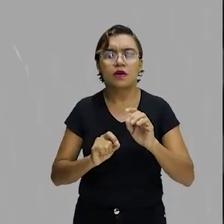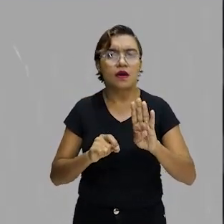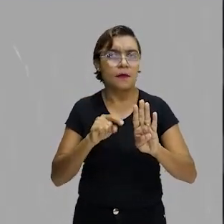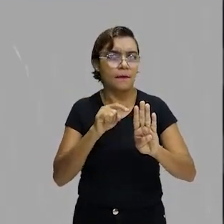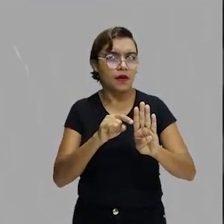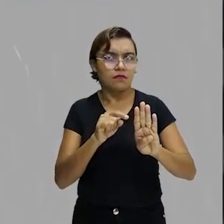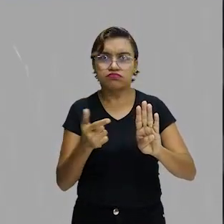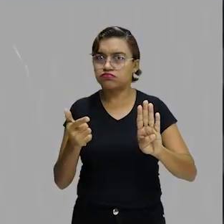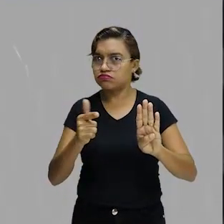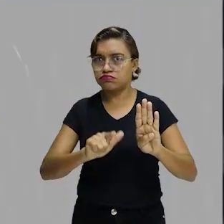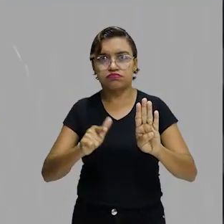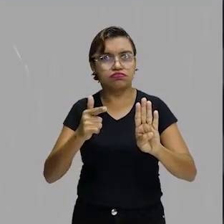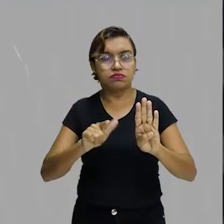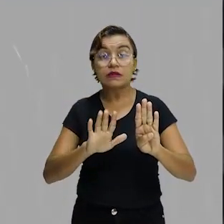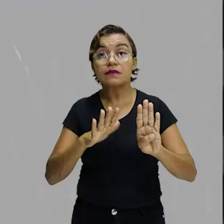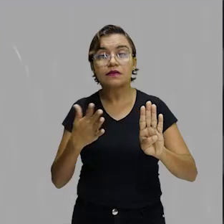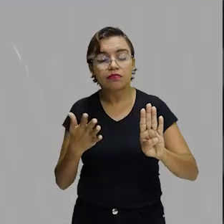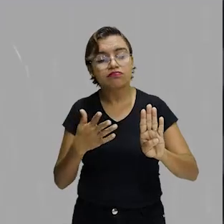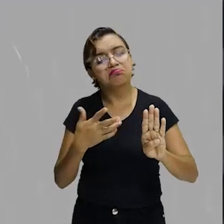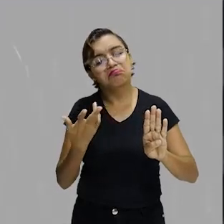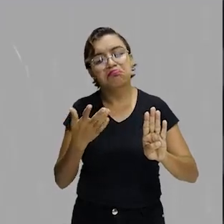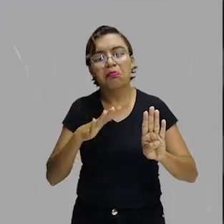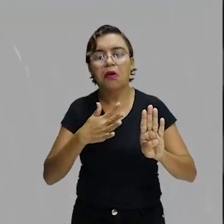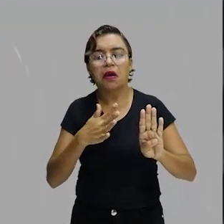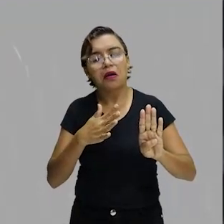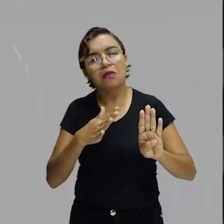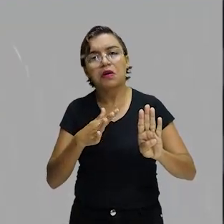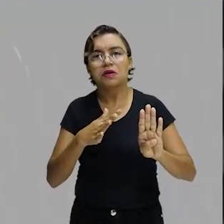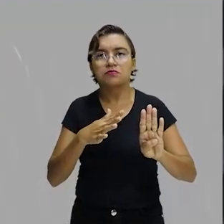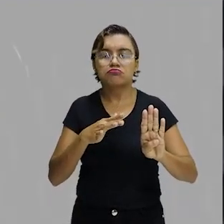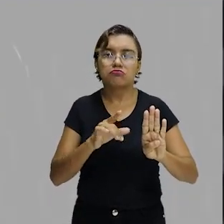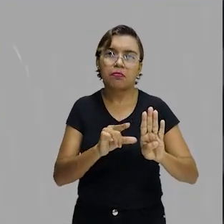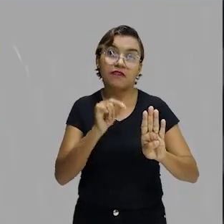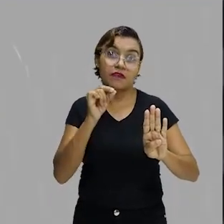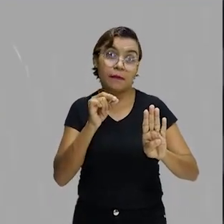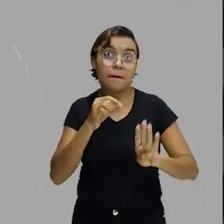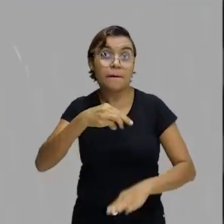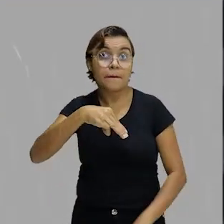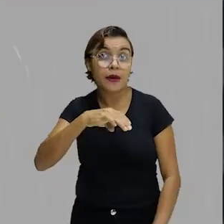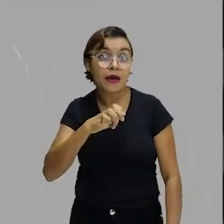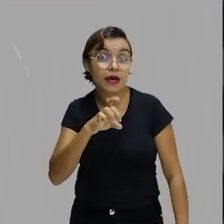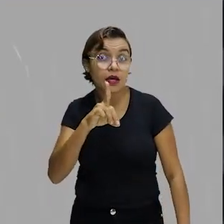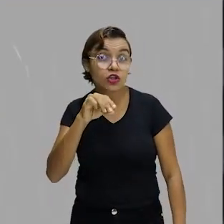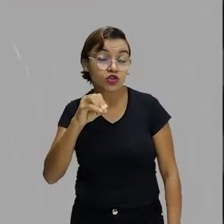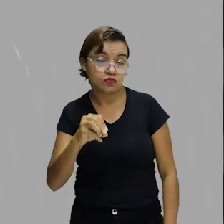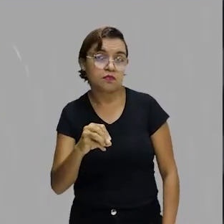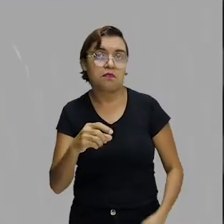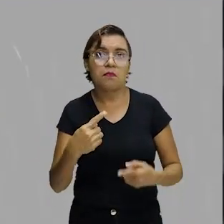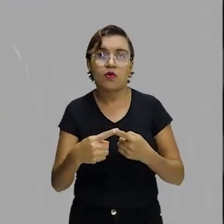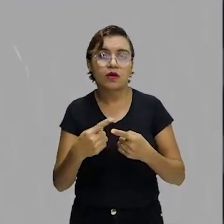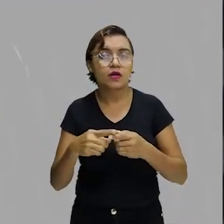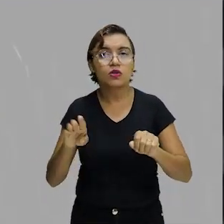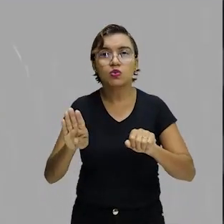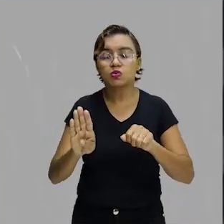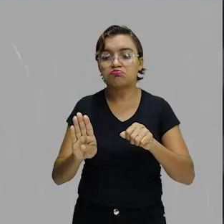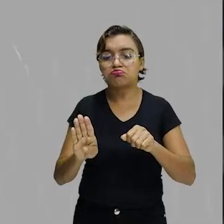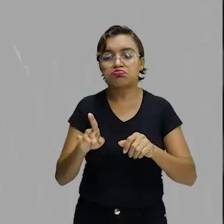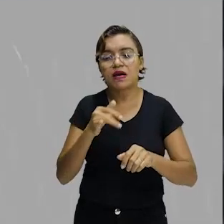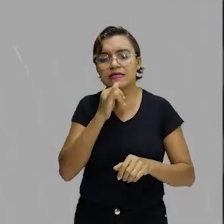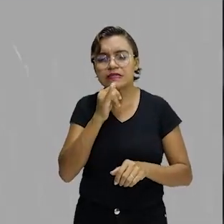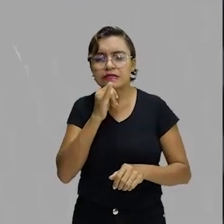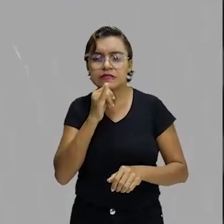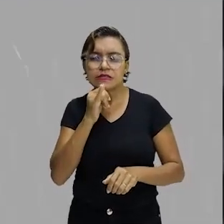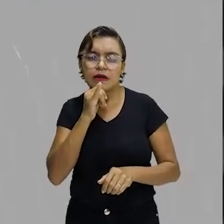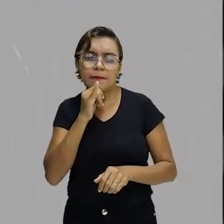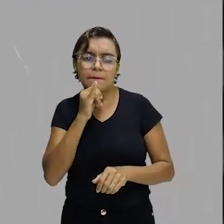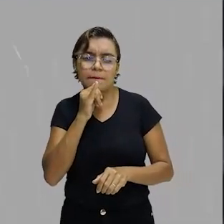não se repete, então nós podemos até considerar que ela é o termo médio, porque não há substantivação destes termos. Eu poderia